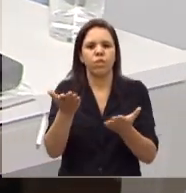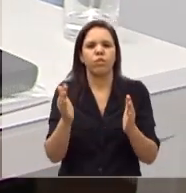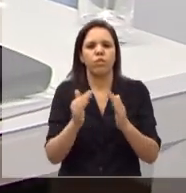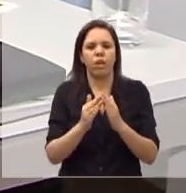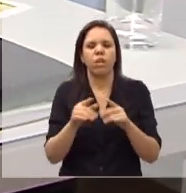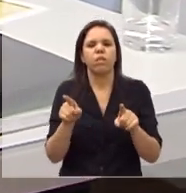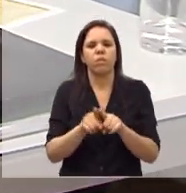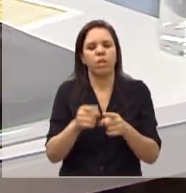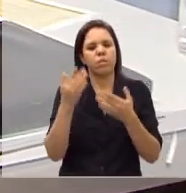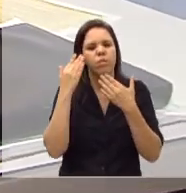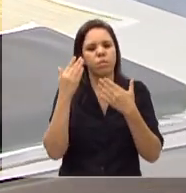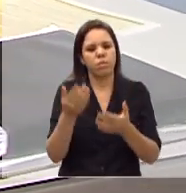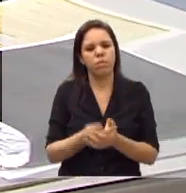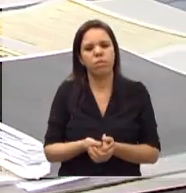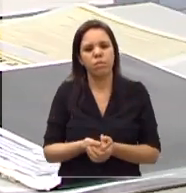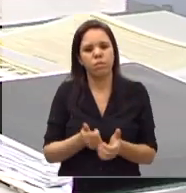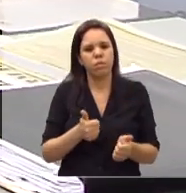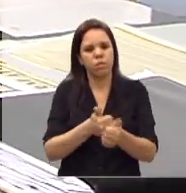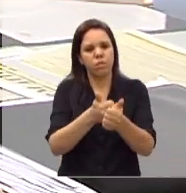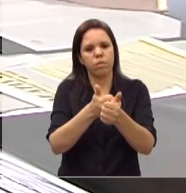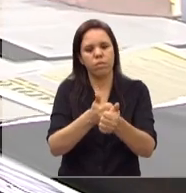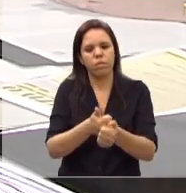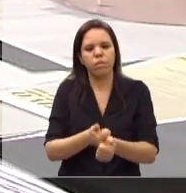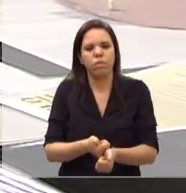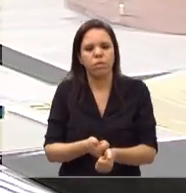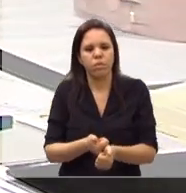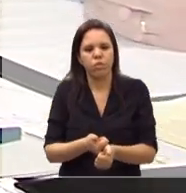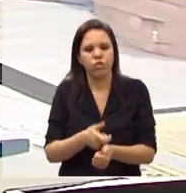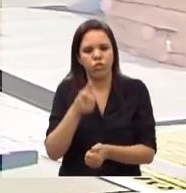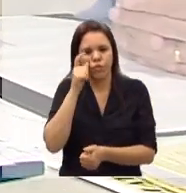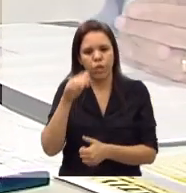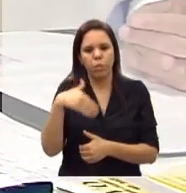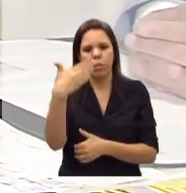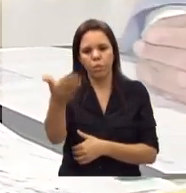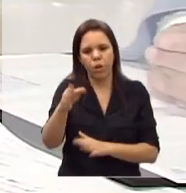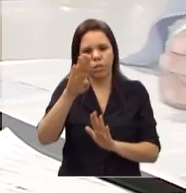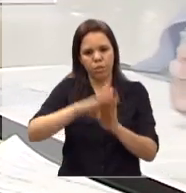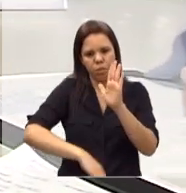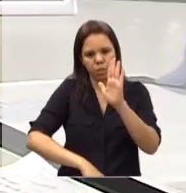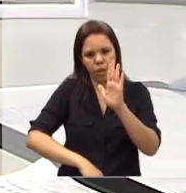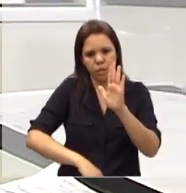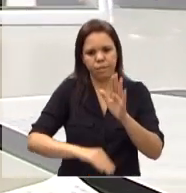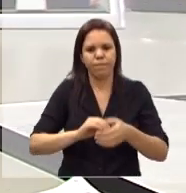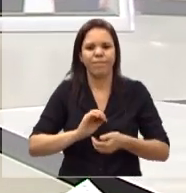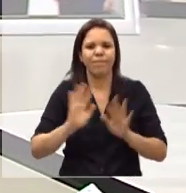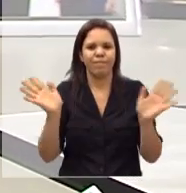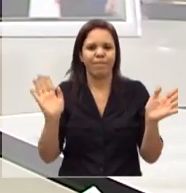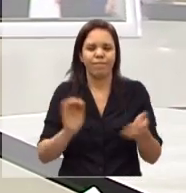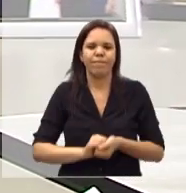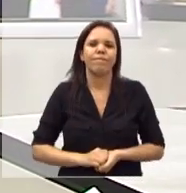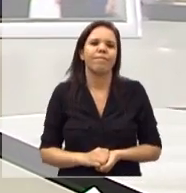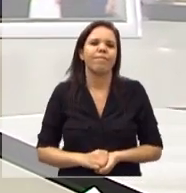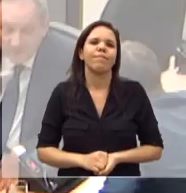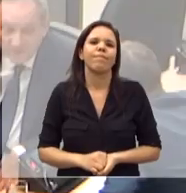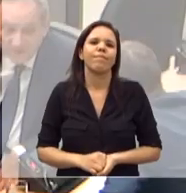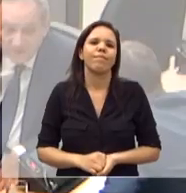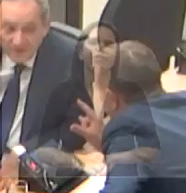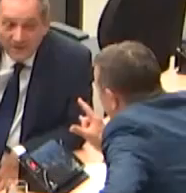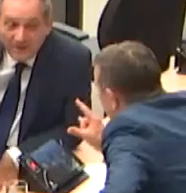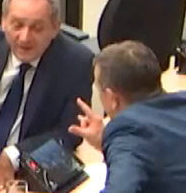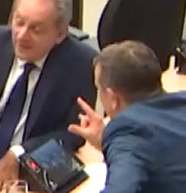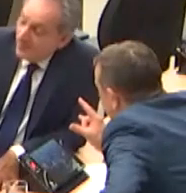casa também, muito obrigada pela sua companhia. E a gente se vê na próxima edição do Em Pauta. Até lá, tchau!